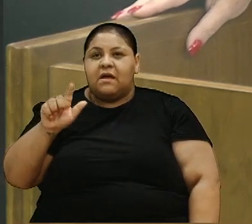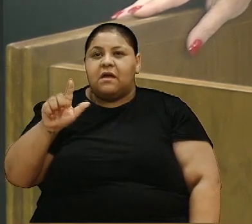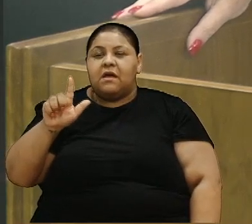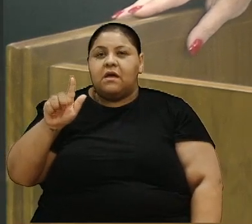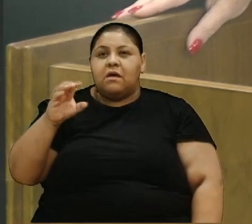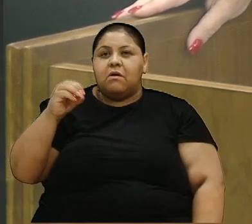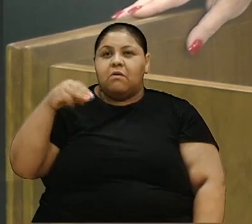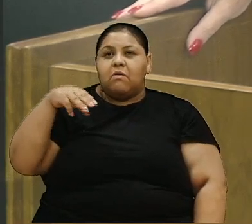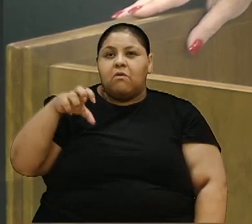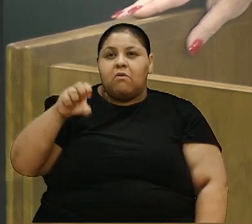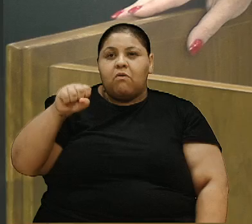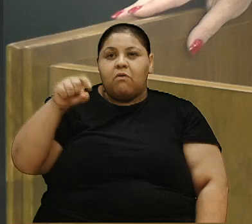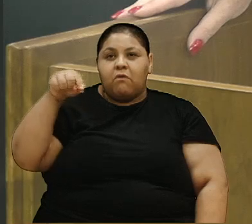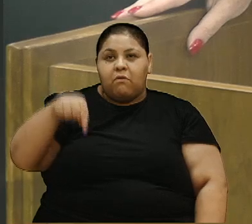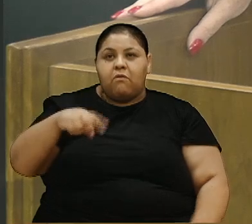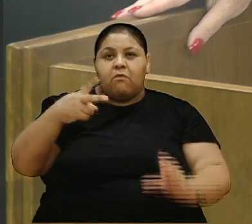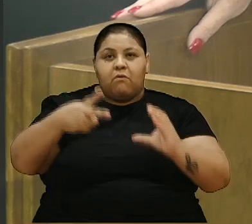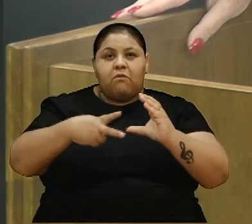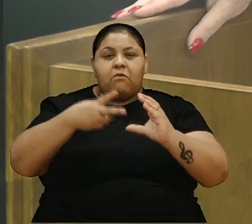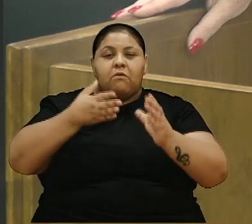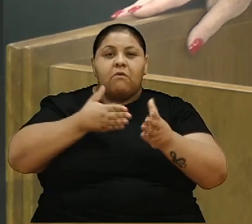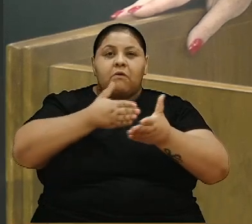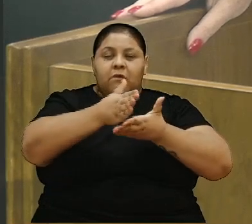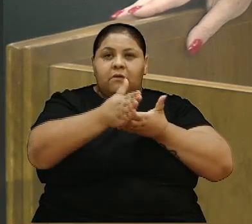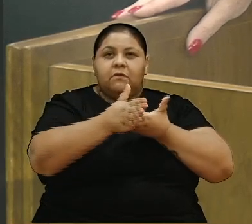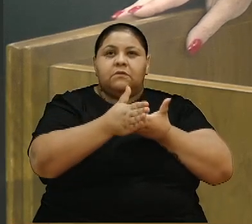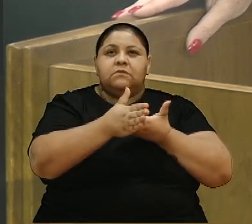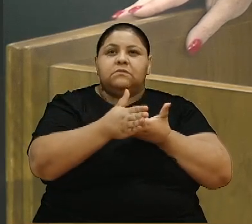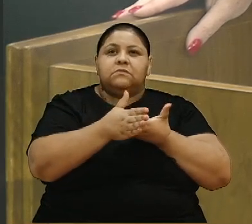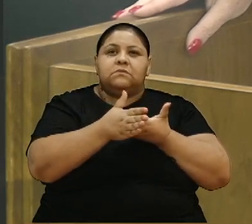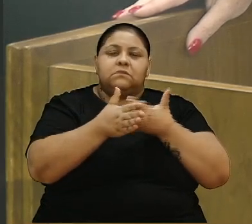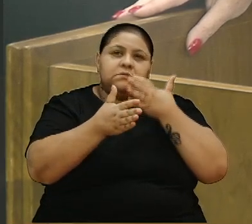Esta Câmara de Vereadores aprovou,